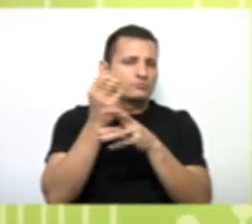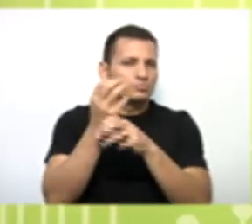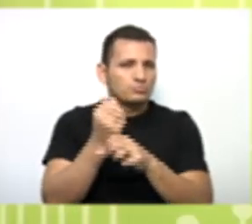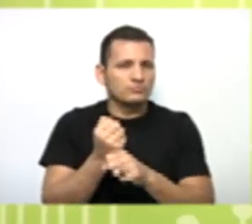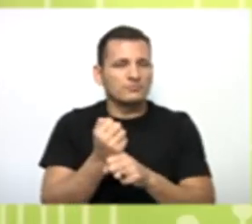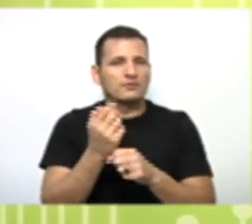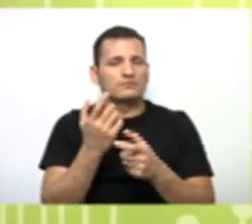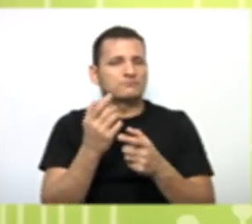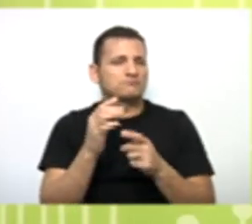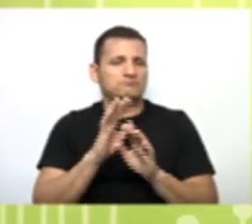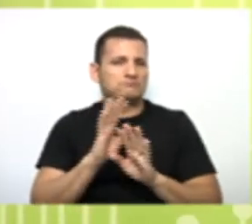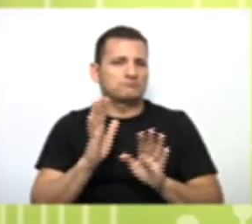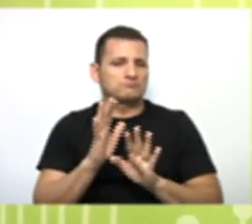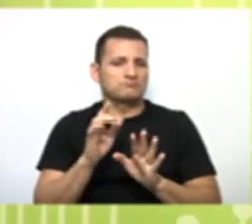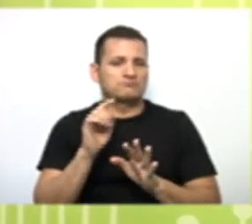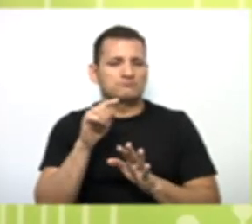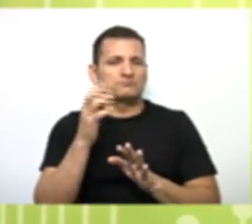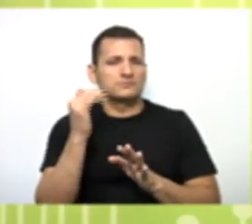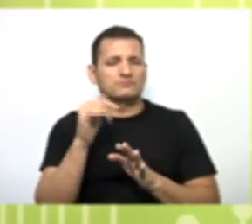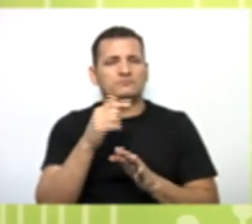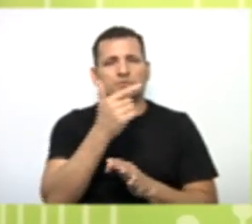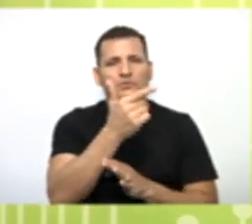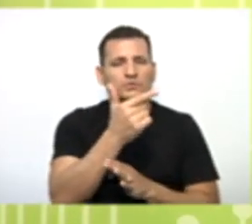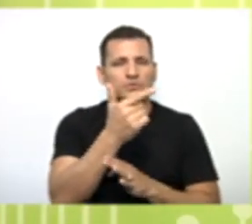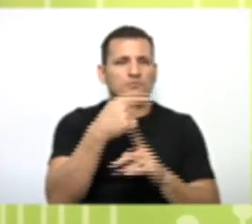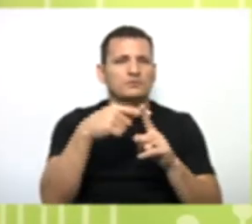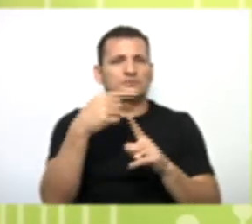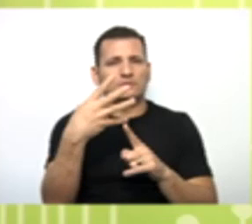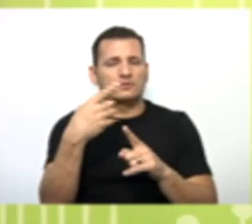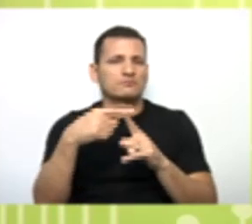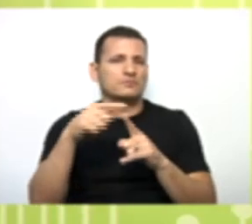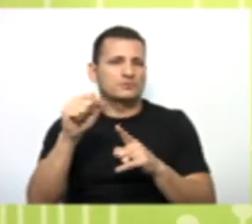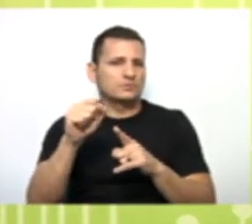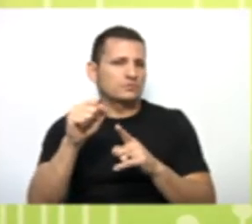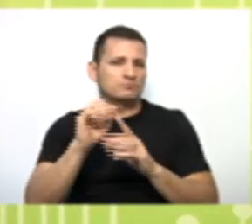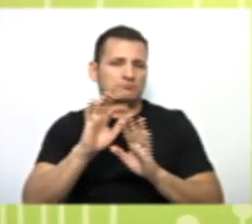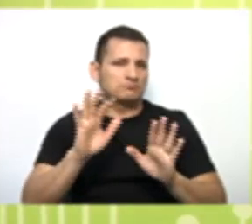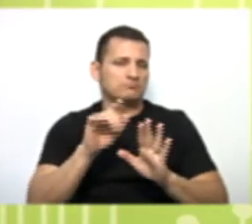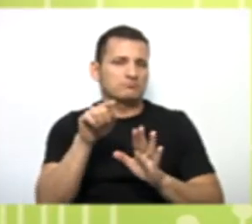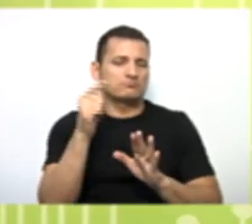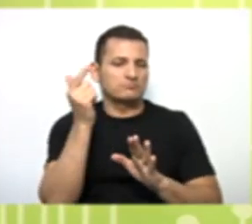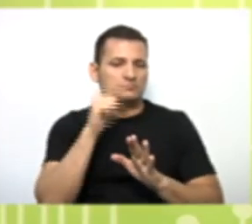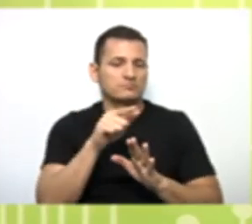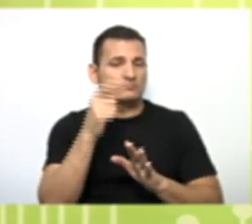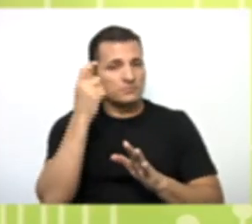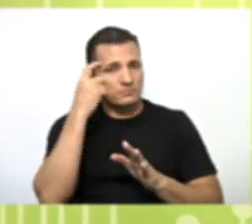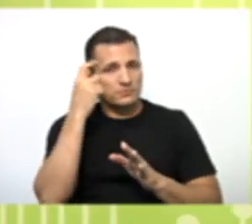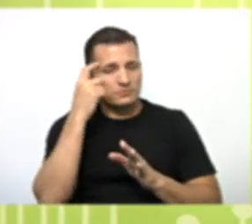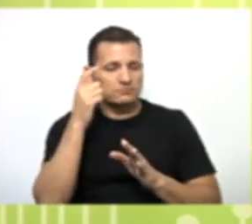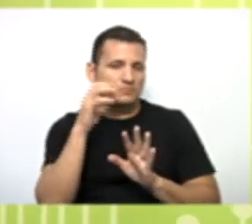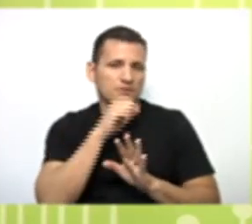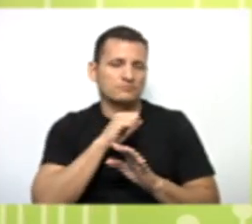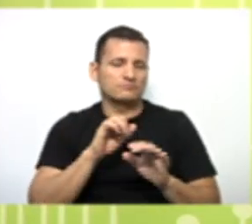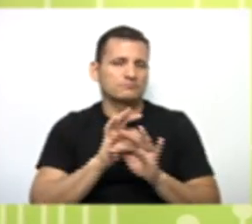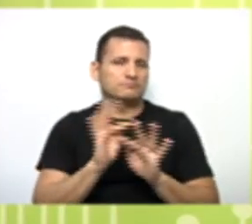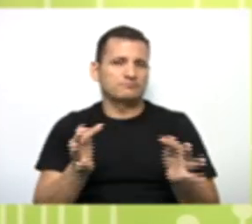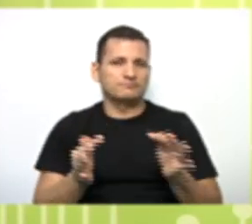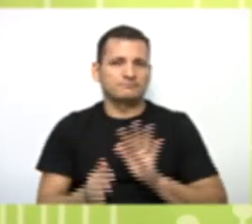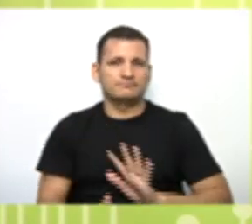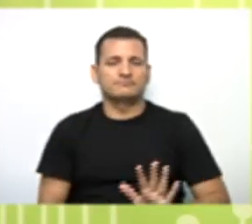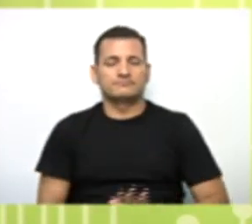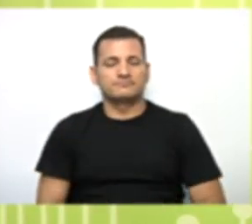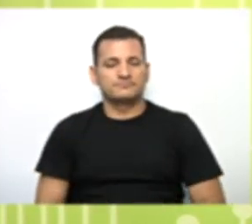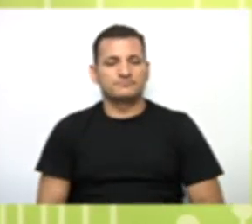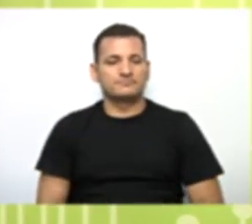cima, resolve. Você soma lá em cima 2 mais 4 mais 8... Aí você consegue fazer de cabeça assim, fica bem simplesinho, né?